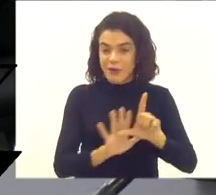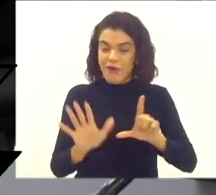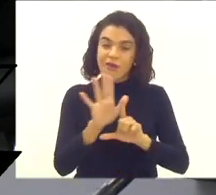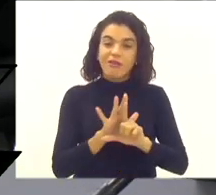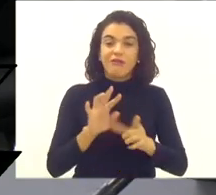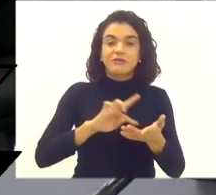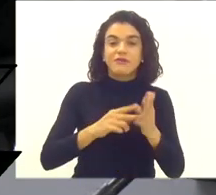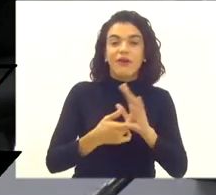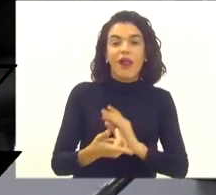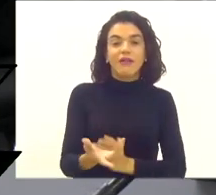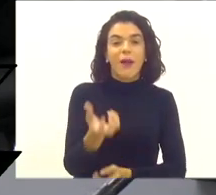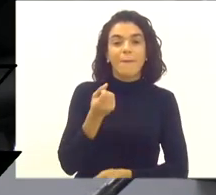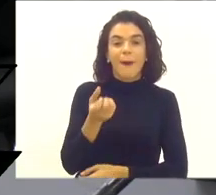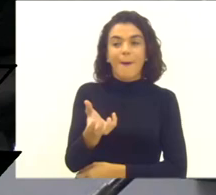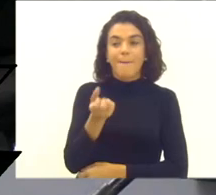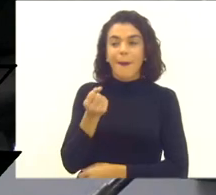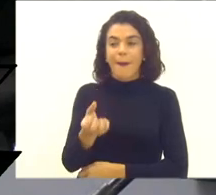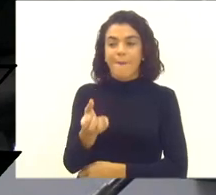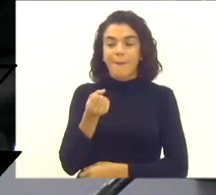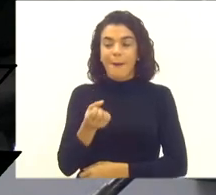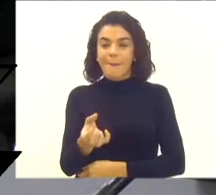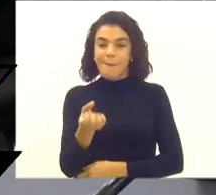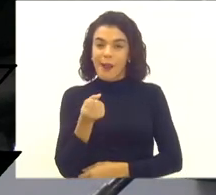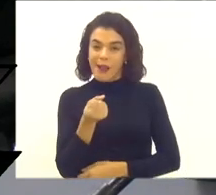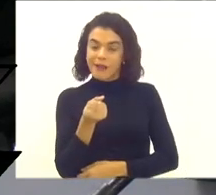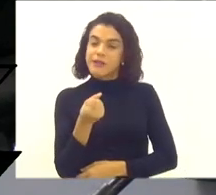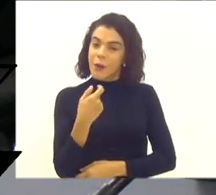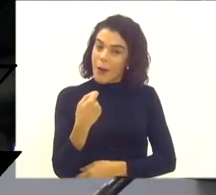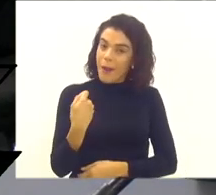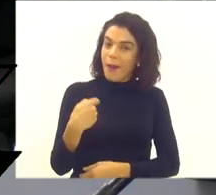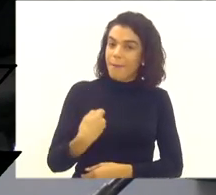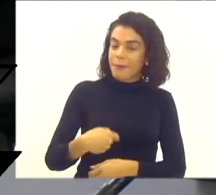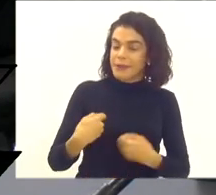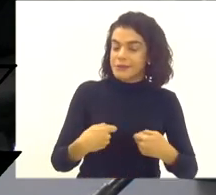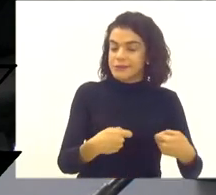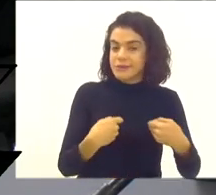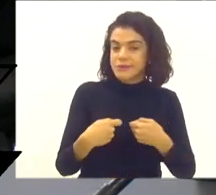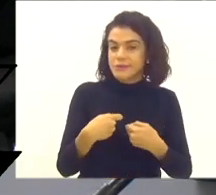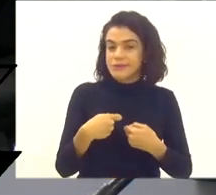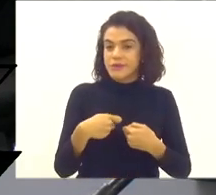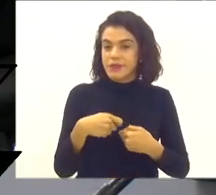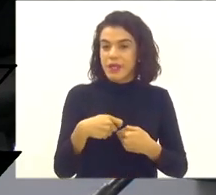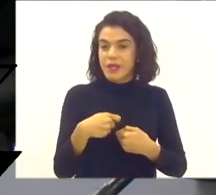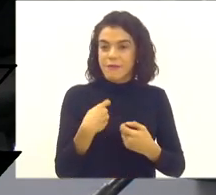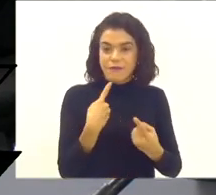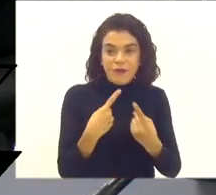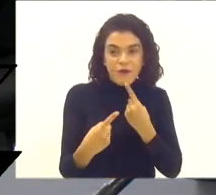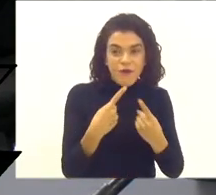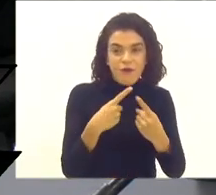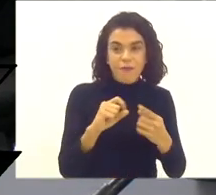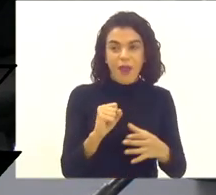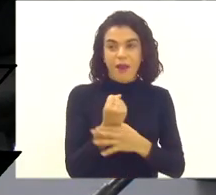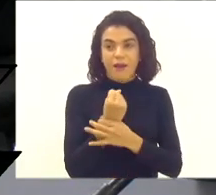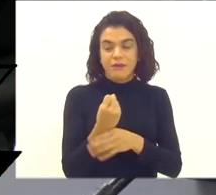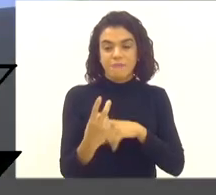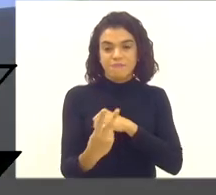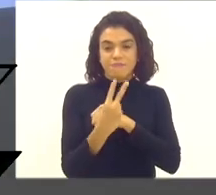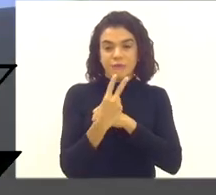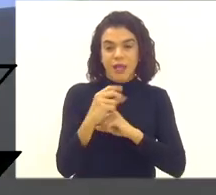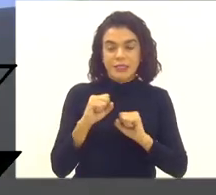estão lucrando com isso também né então é importante que você Estabeleça um diálogo também é para que seja garantido a